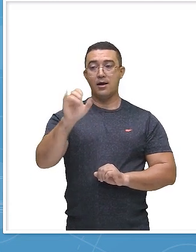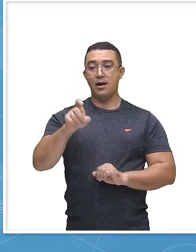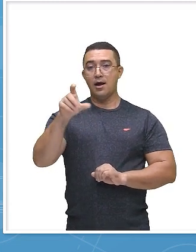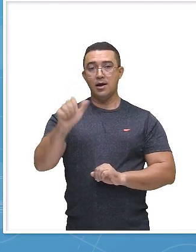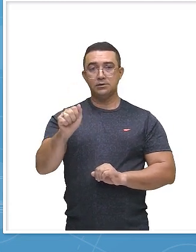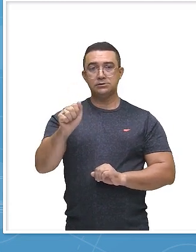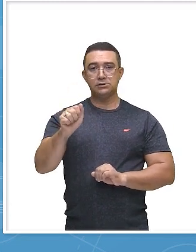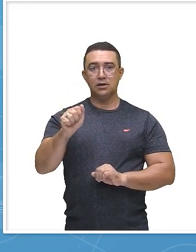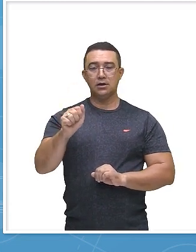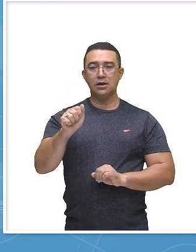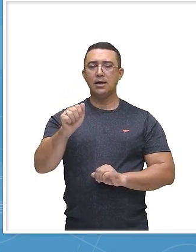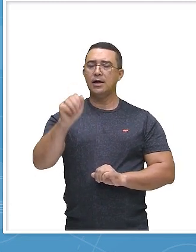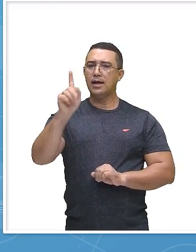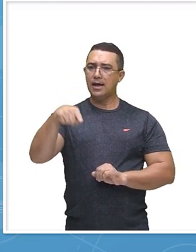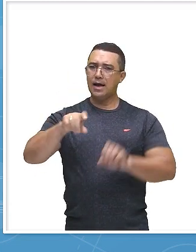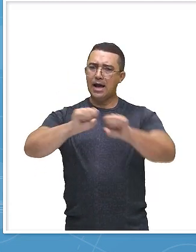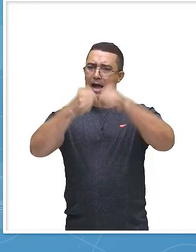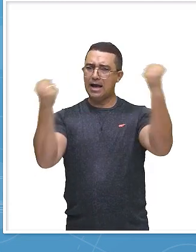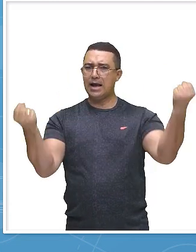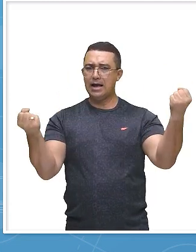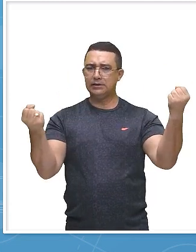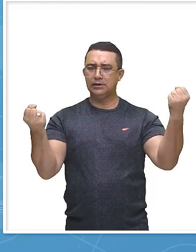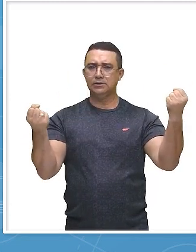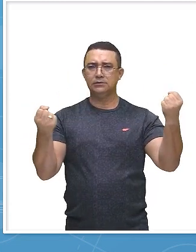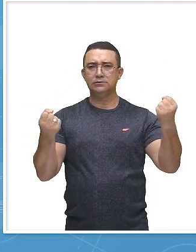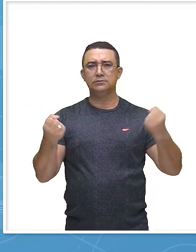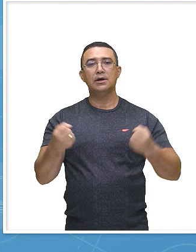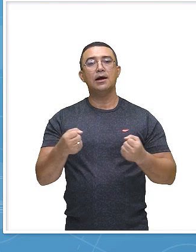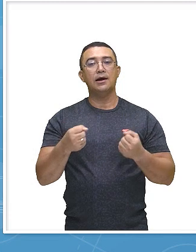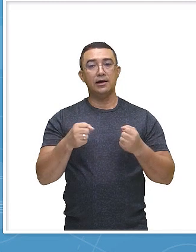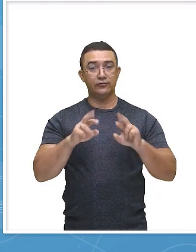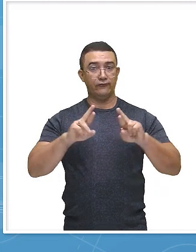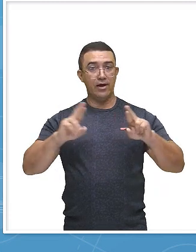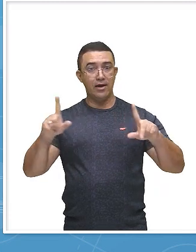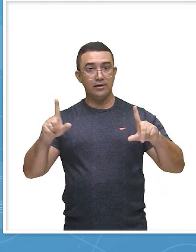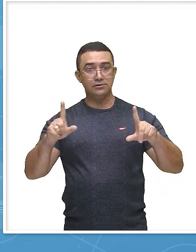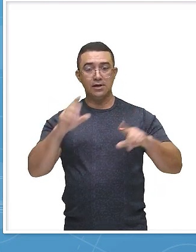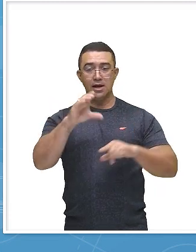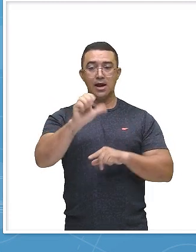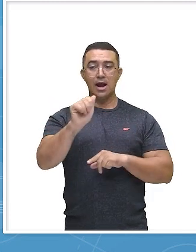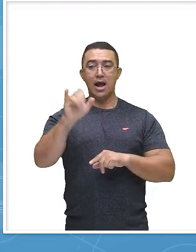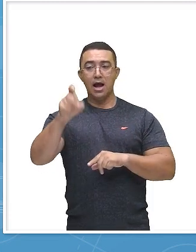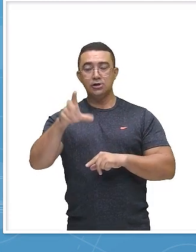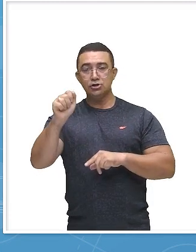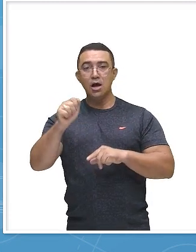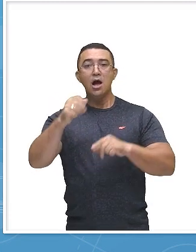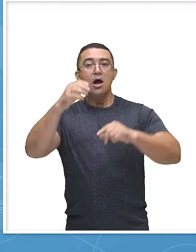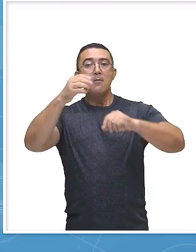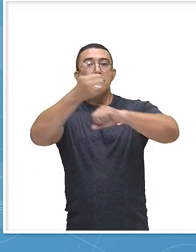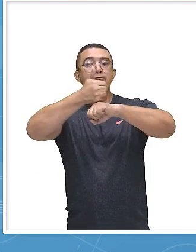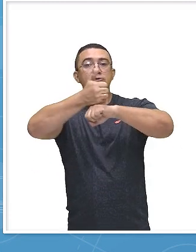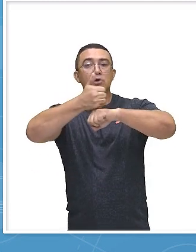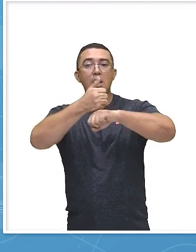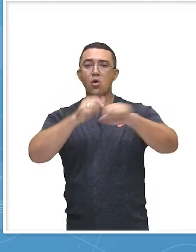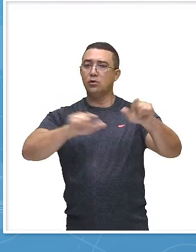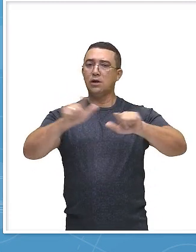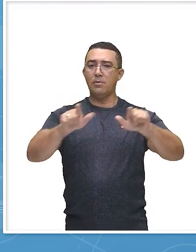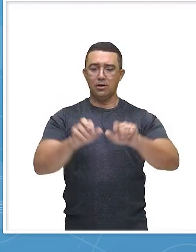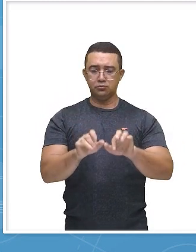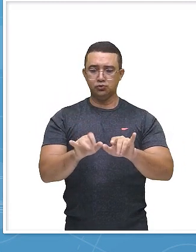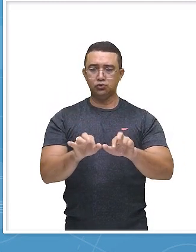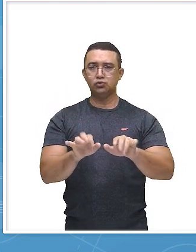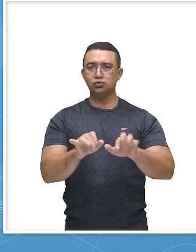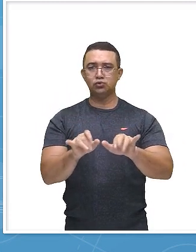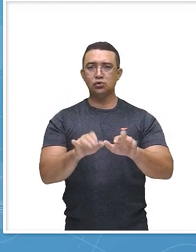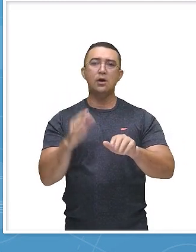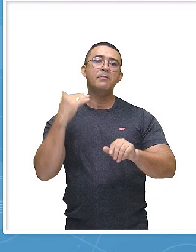né, o objeto. Correto, gente? Isso aqui ficou claro para vocês? Então, veja que ele pode alterar dependendo do contexto,